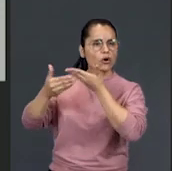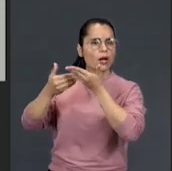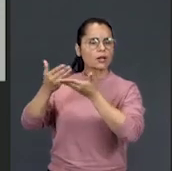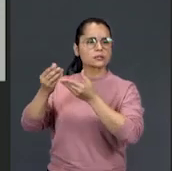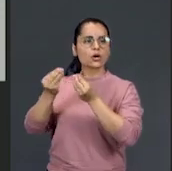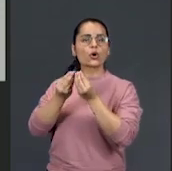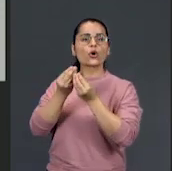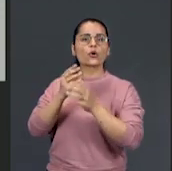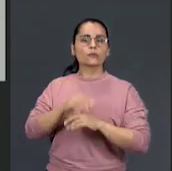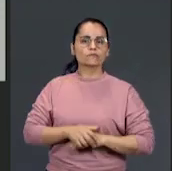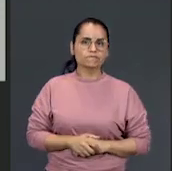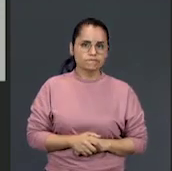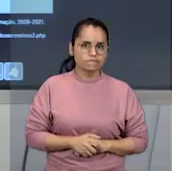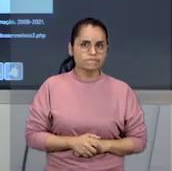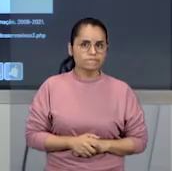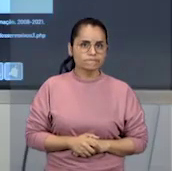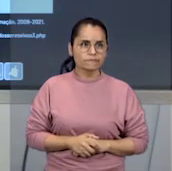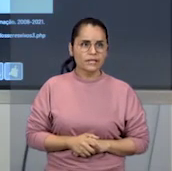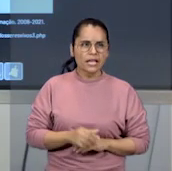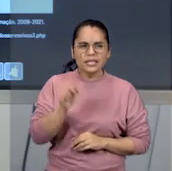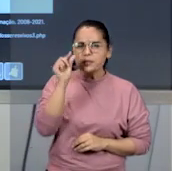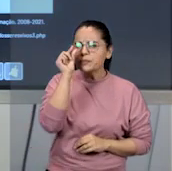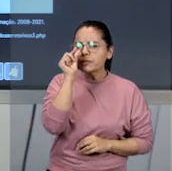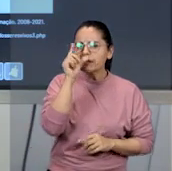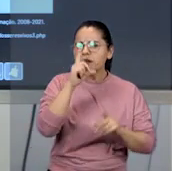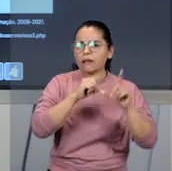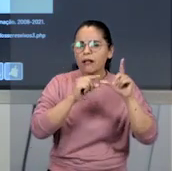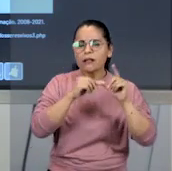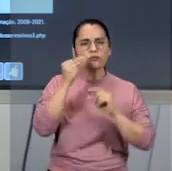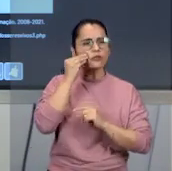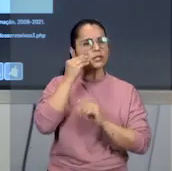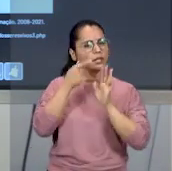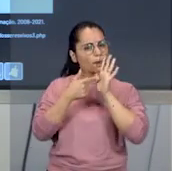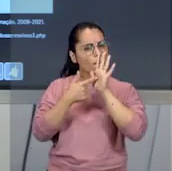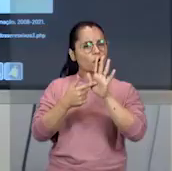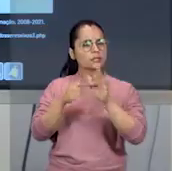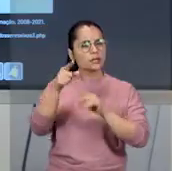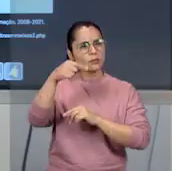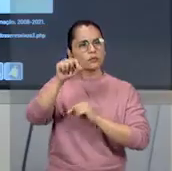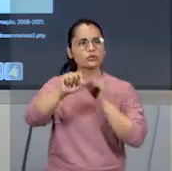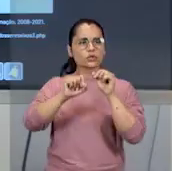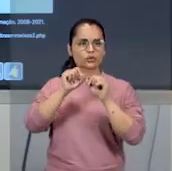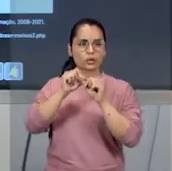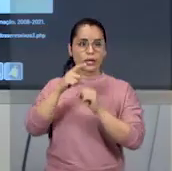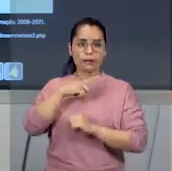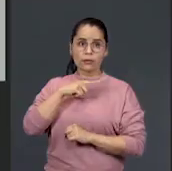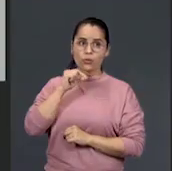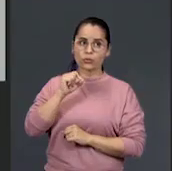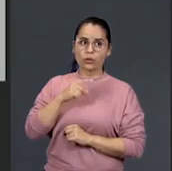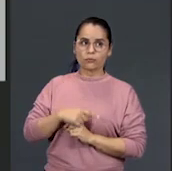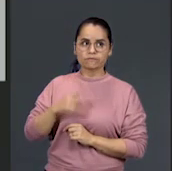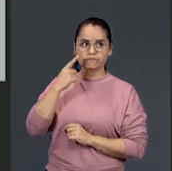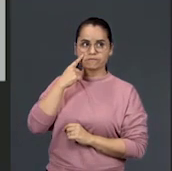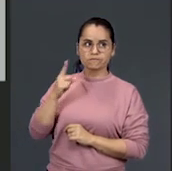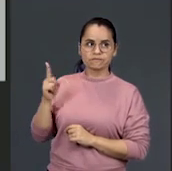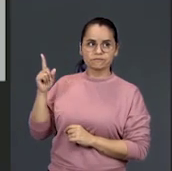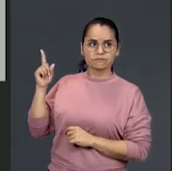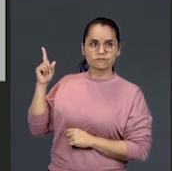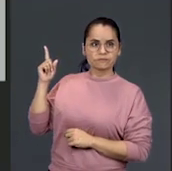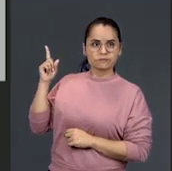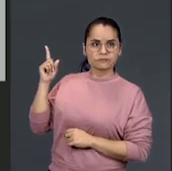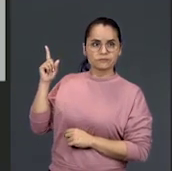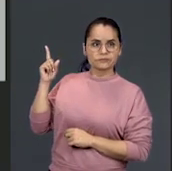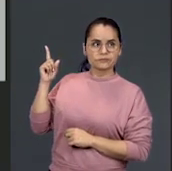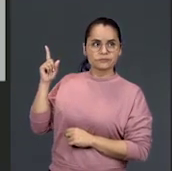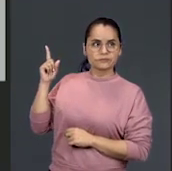aqui. Tá bem pequenininha a letra, vou tentar mostrar mais de pertinho para vocês. Nós temos aqui, olha, o grupo